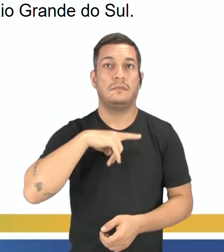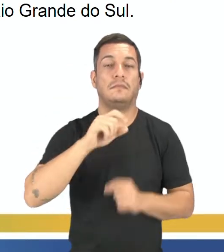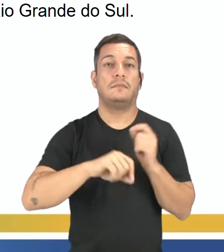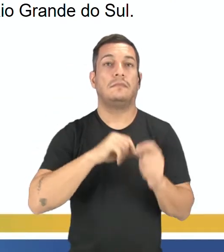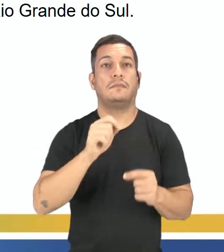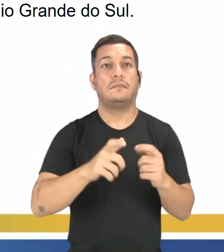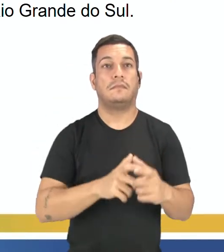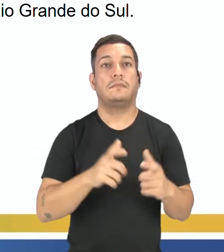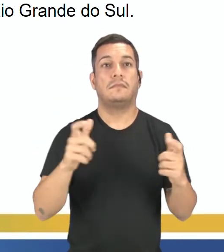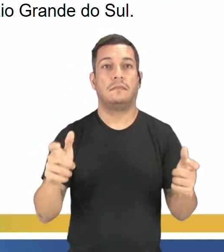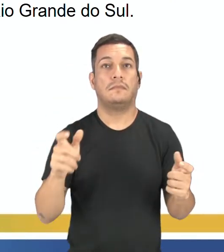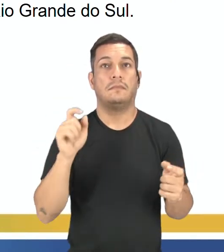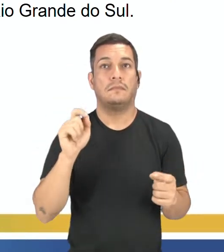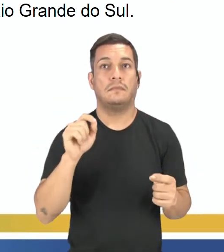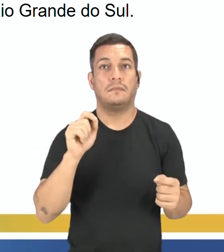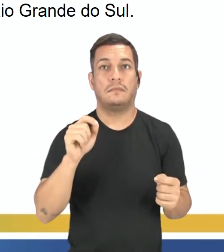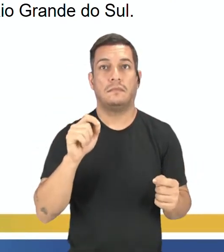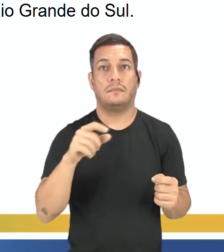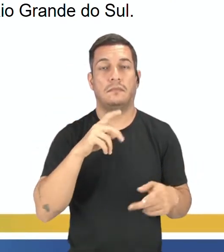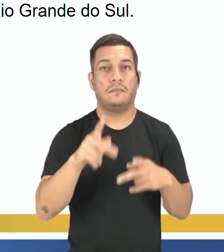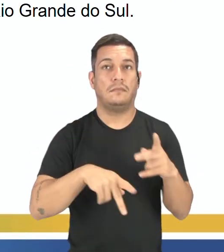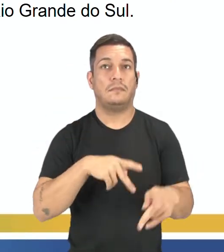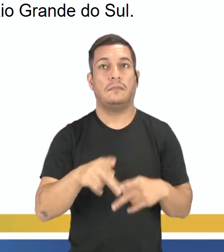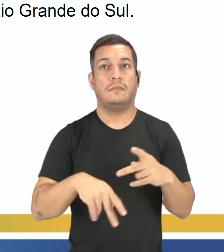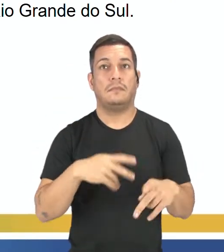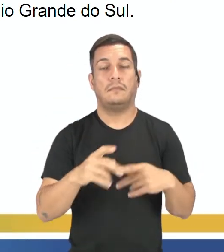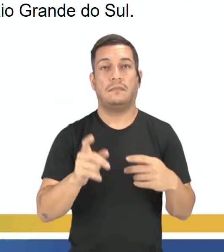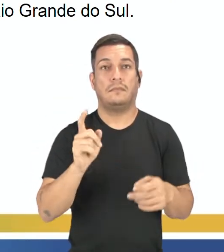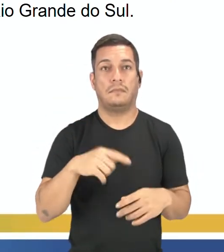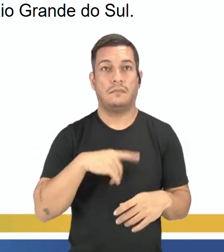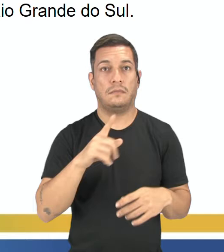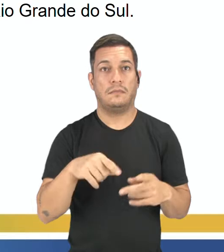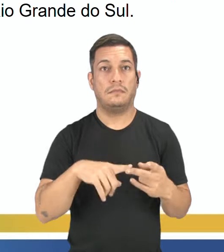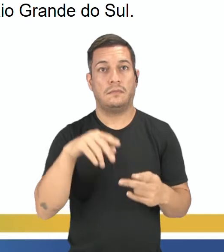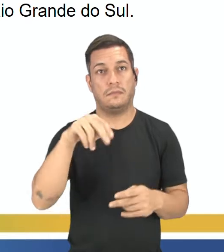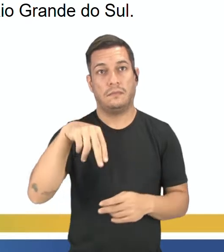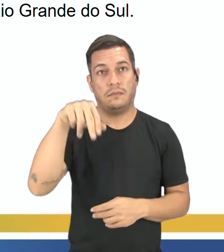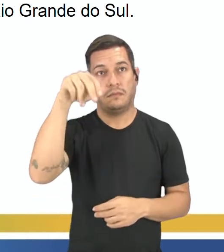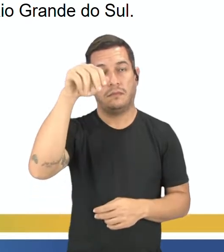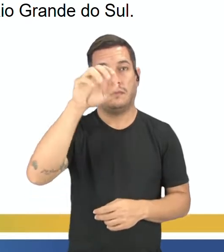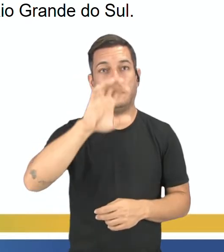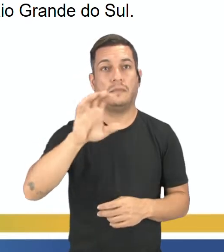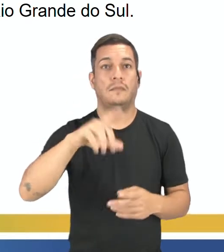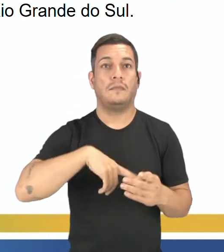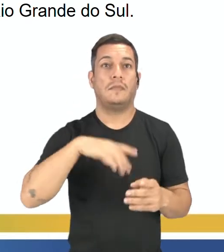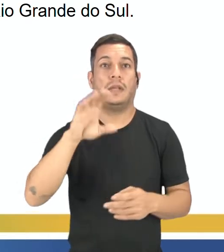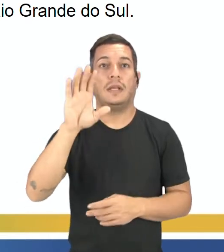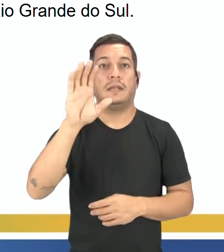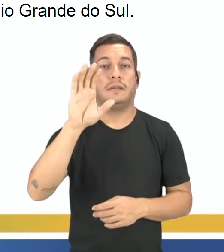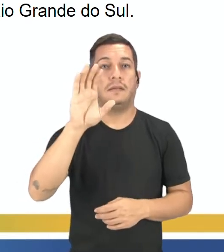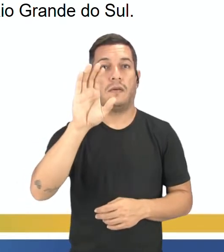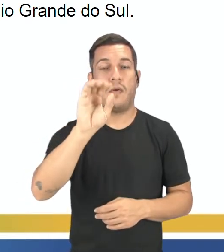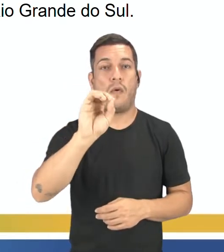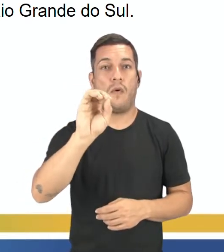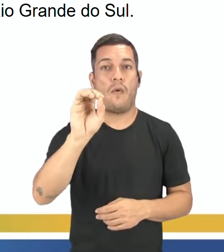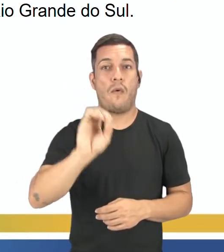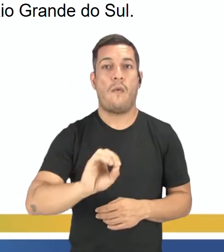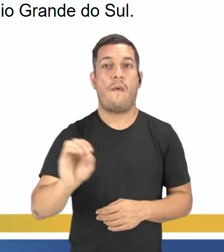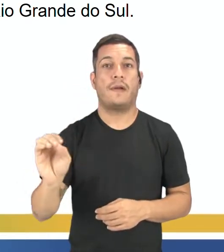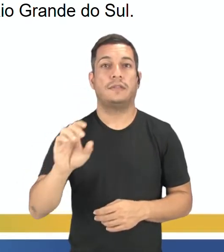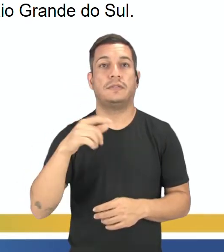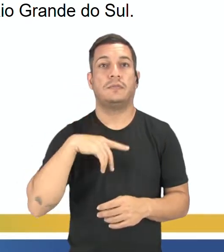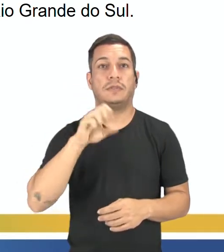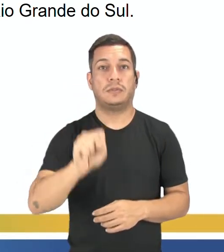onde a gente tem a maior concentração dessa população indígena, seguida pela região nordeste, em terceiro a região